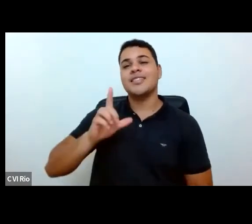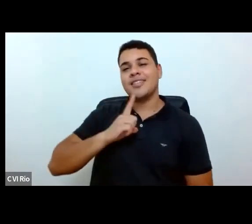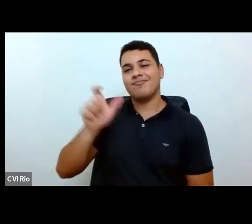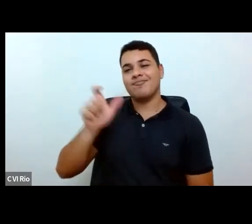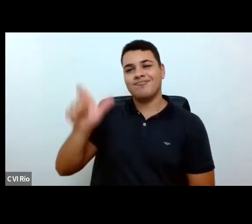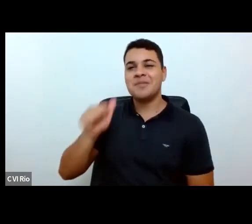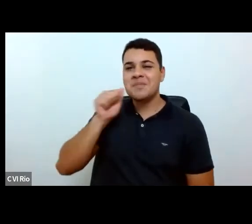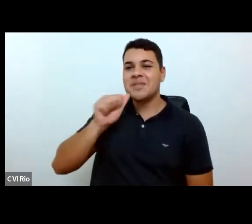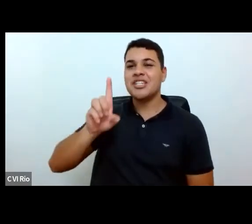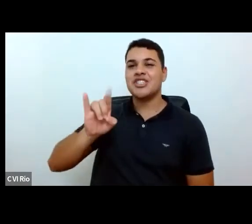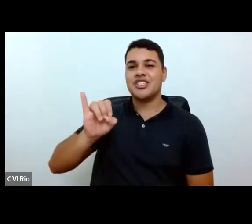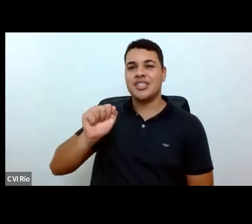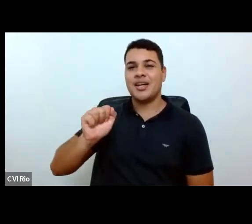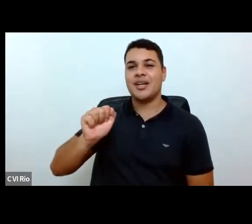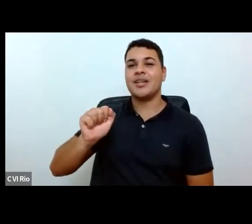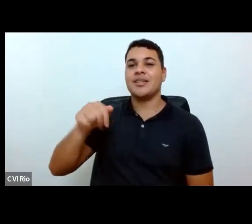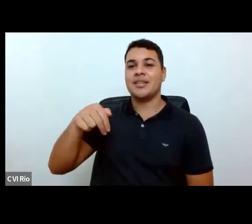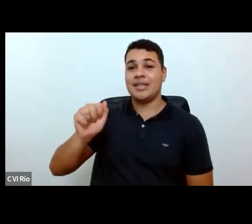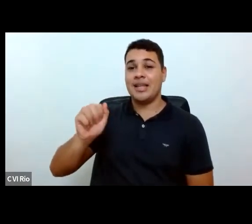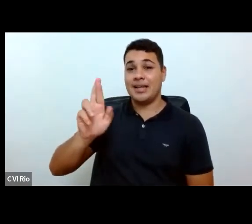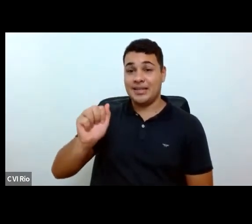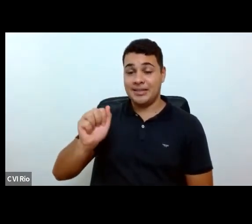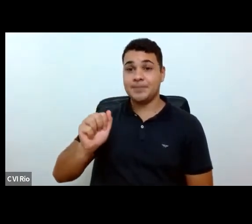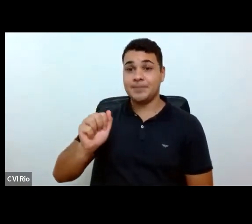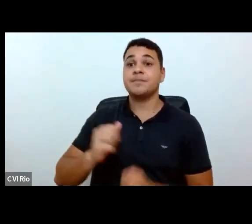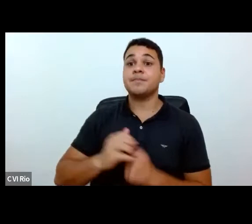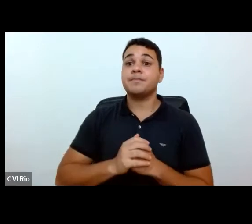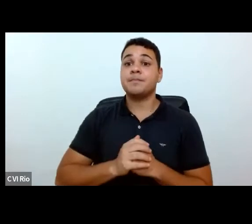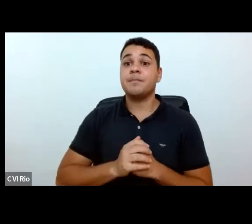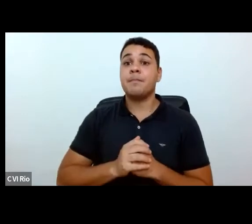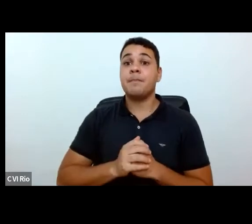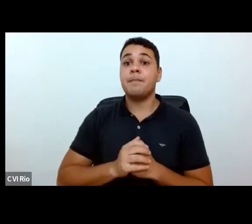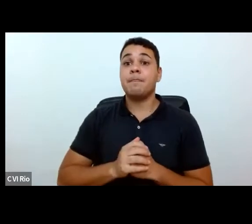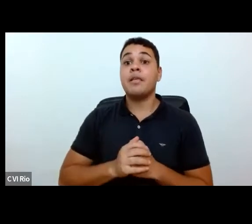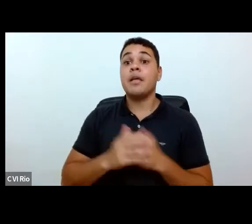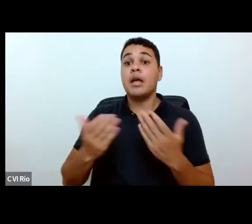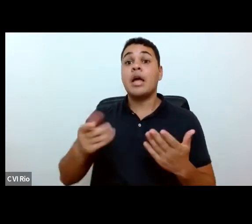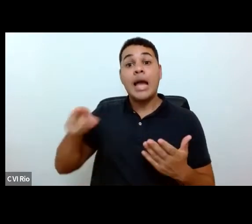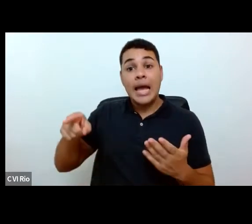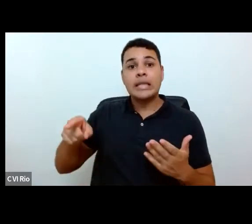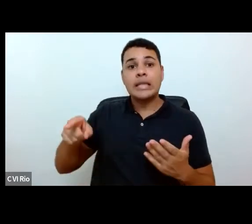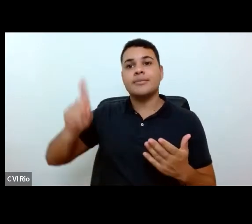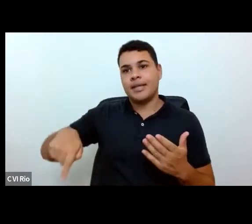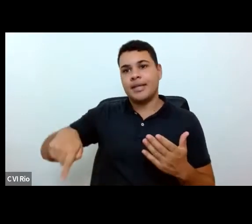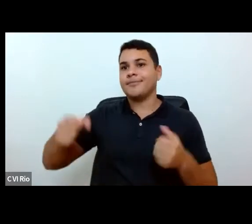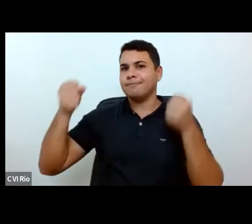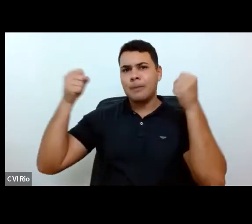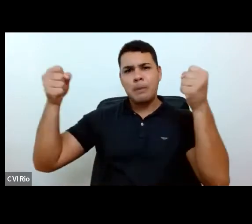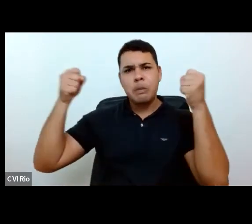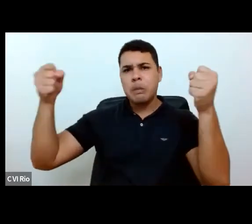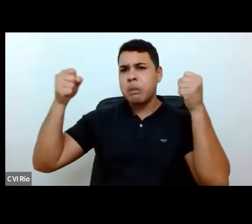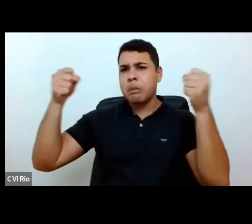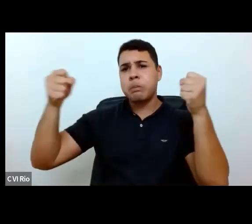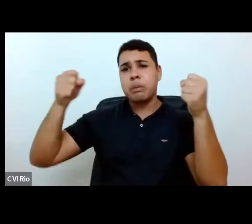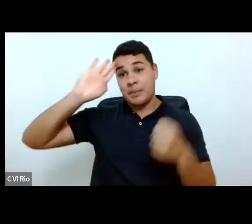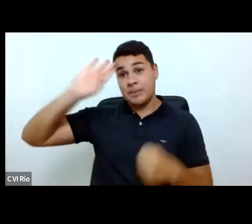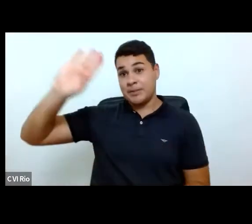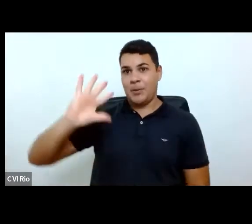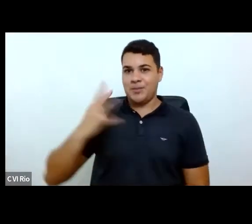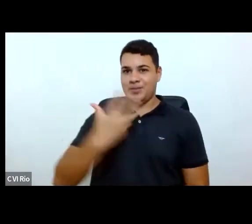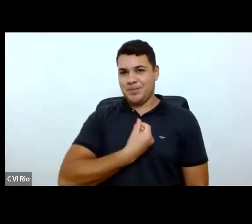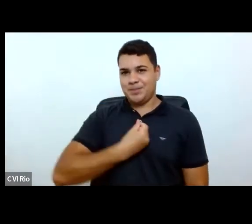que foi uma grande, foi e é, né, uma grande liderança do movimento de travestis e